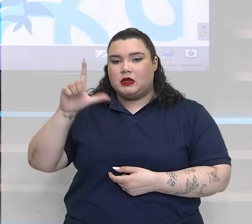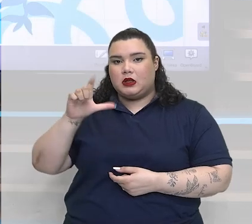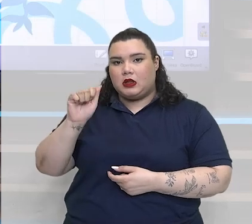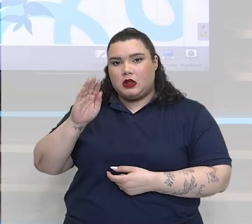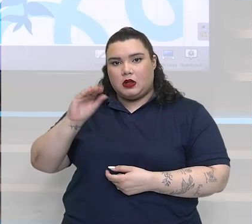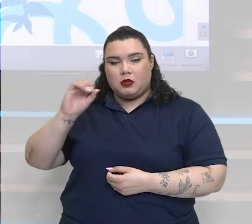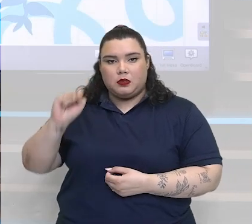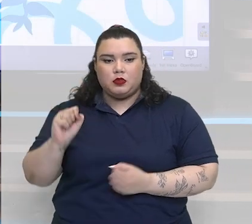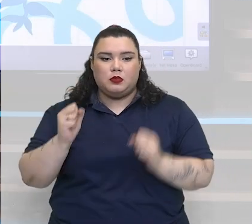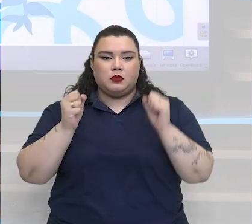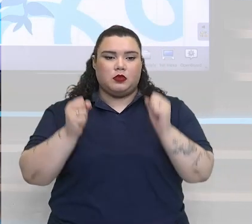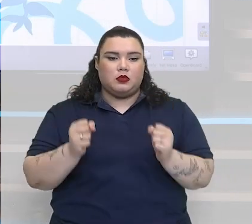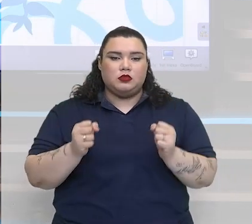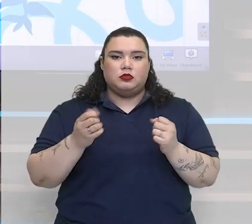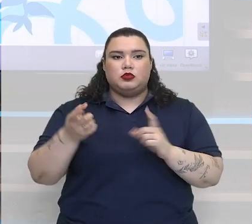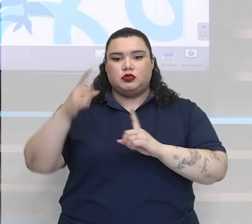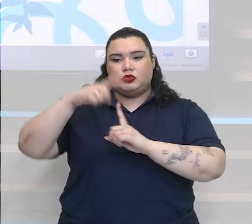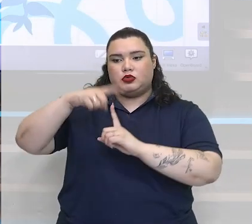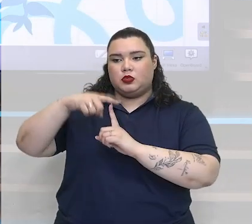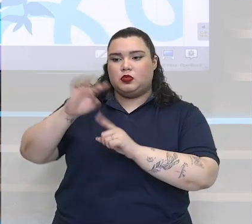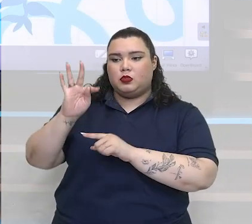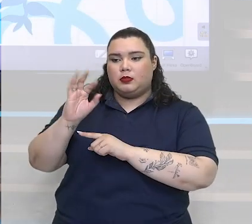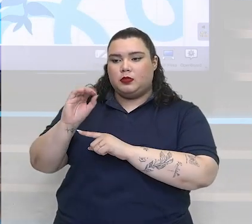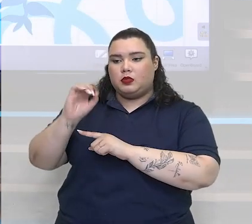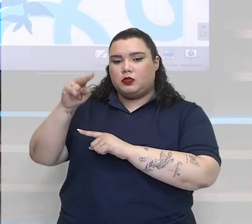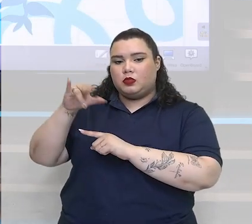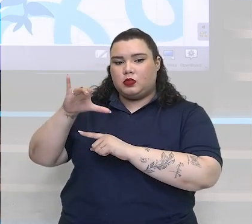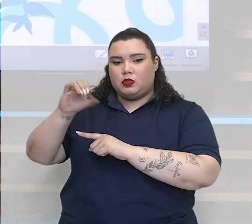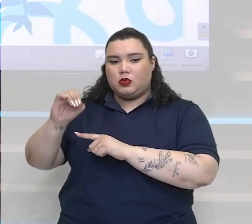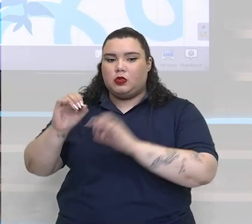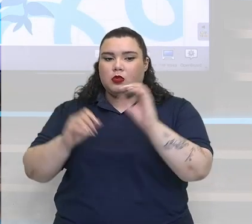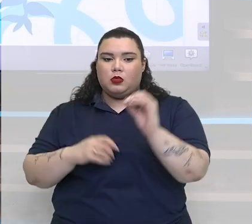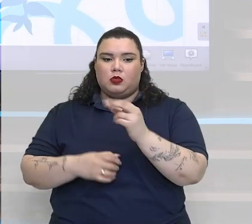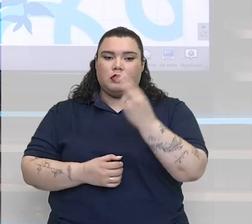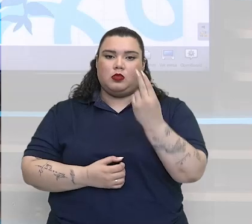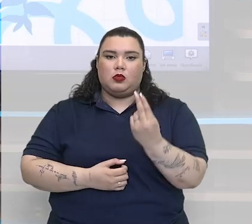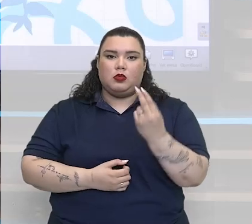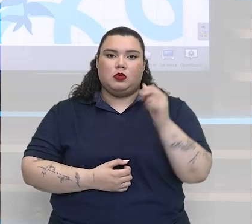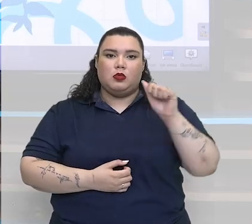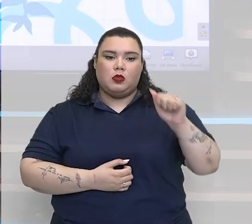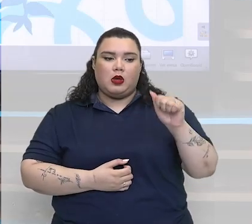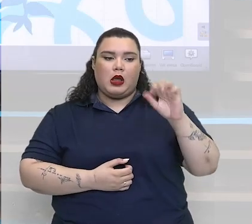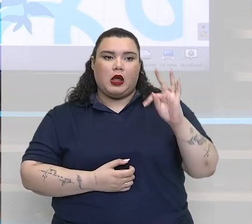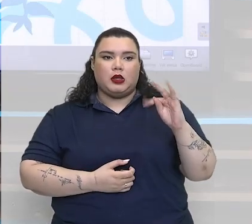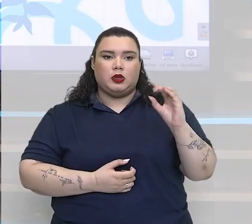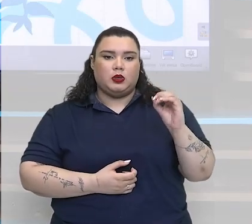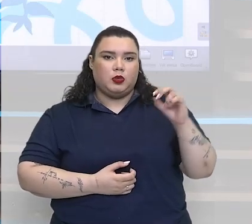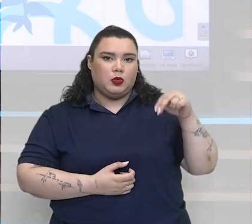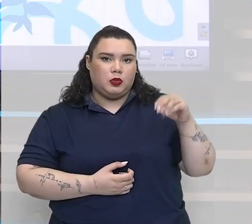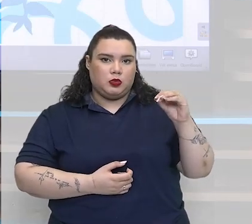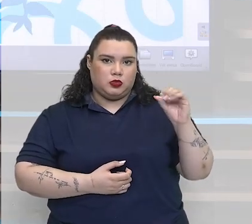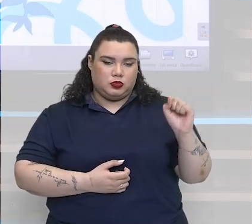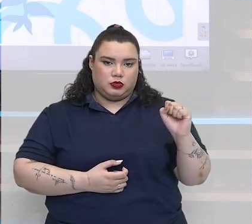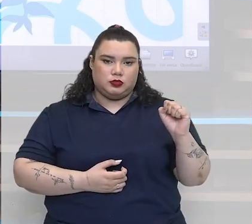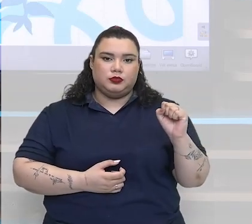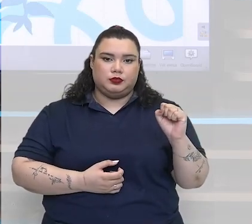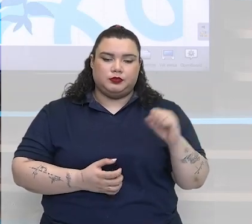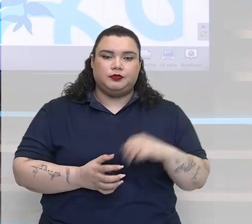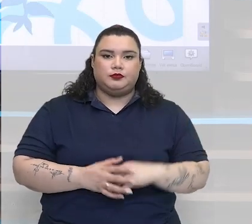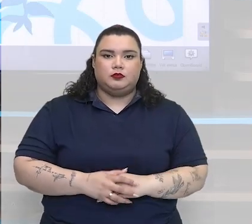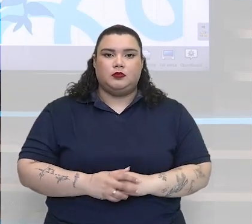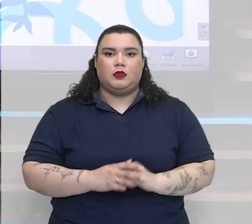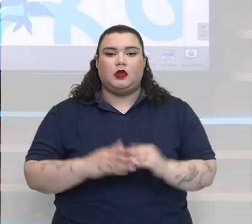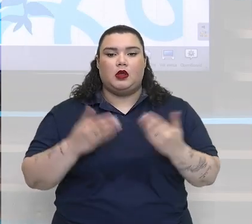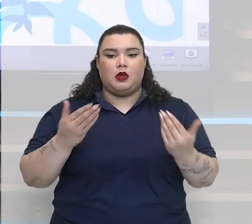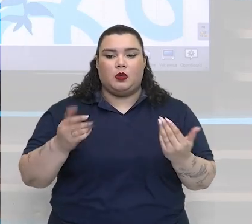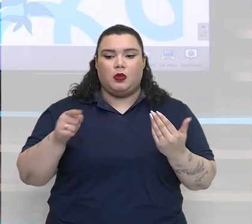estes podem ser ou monossílabos tônicos ou monossílabos átonos. O tônico, como